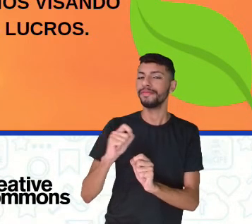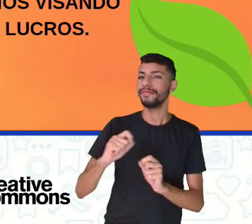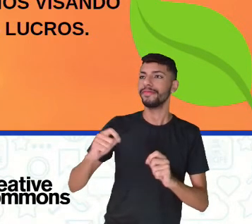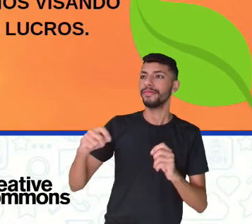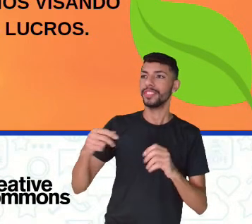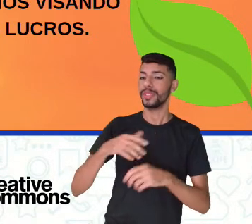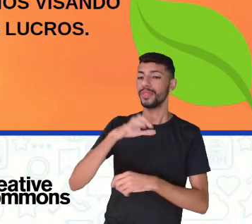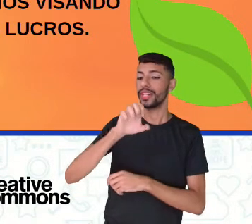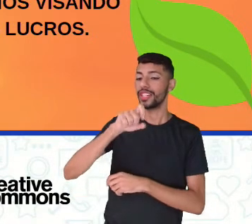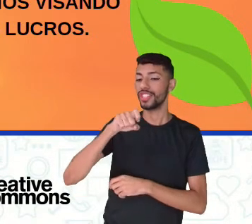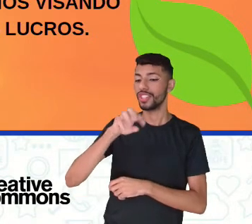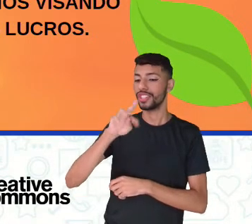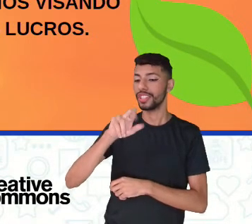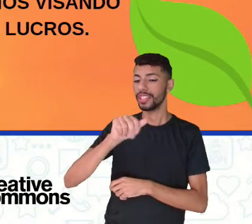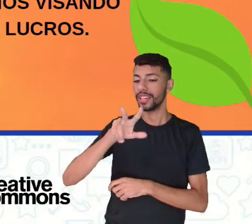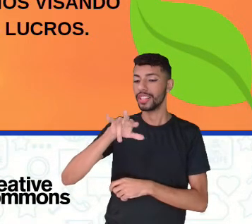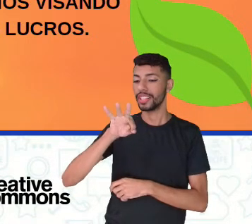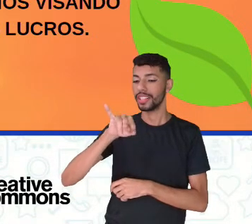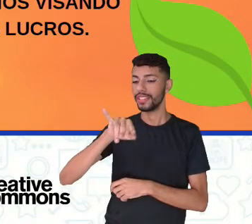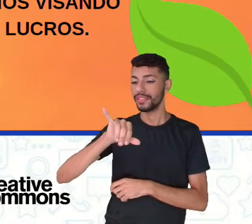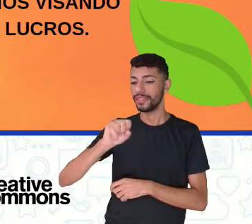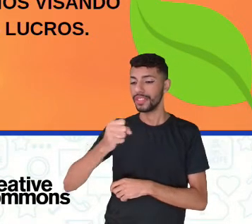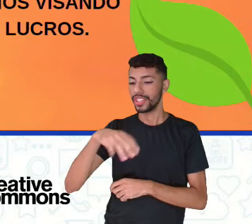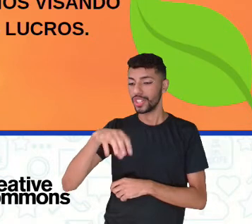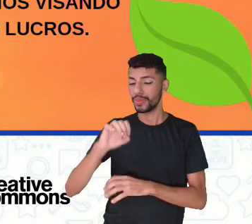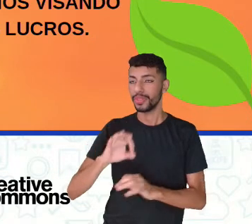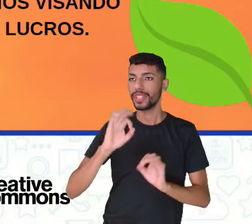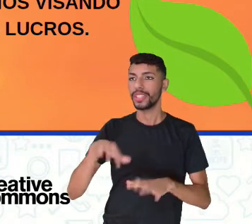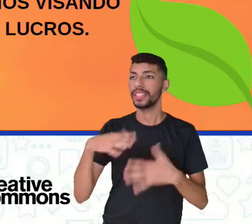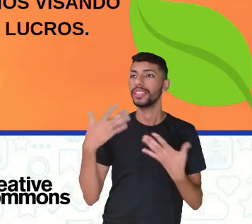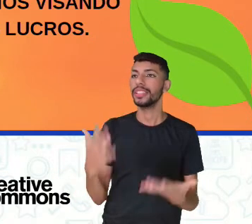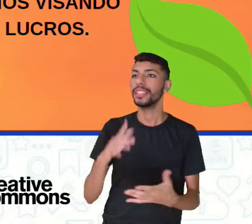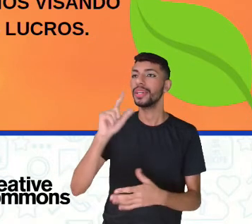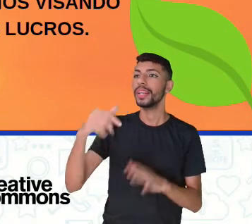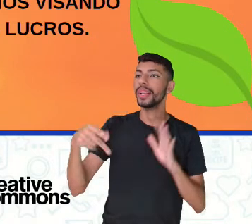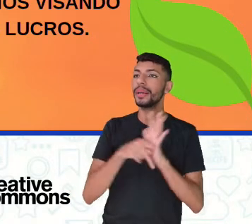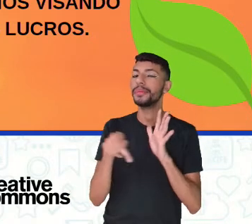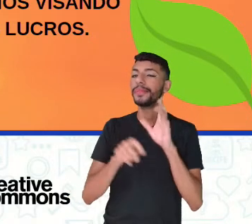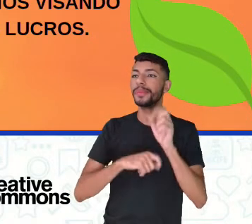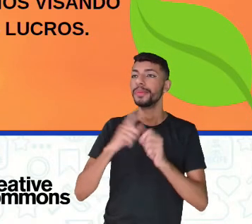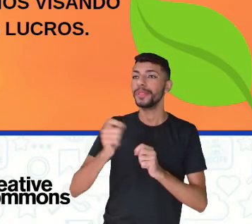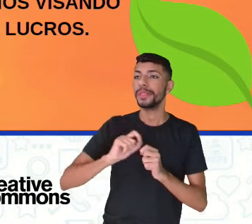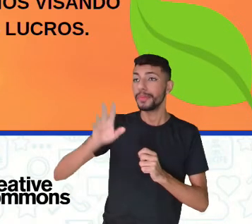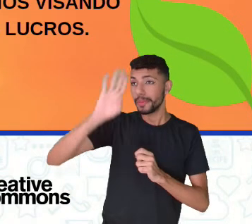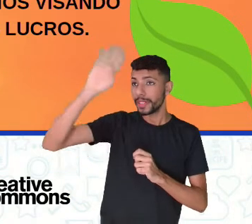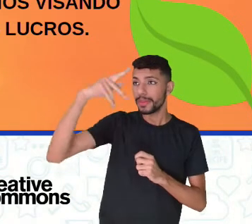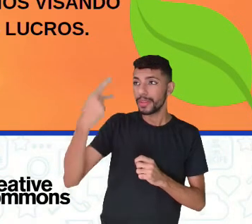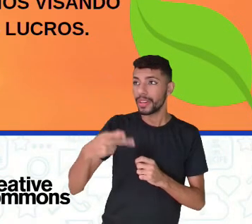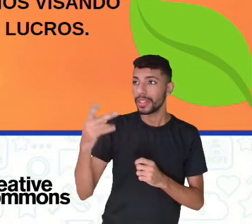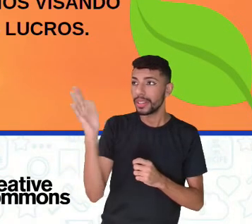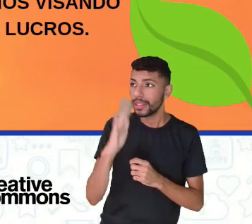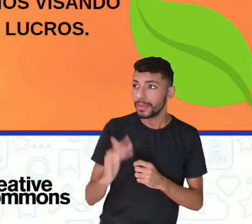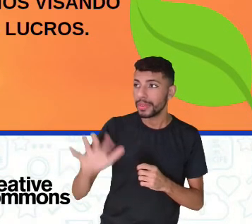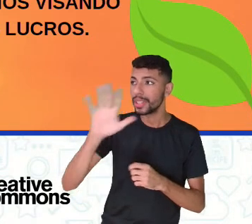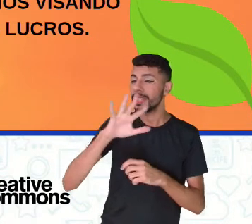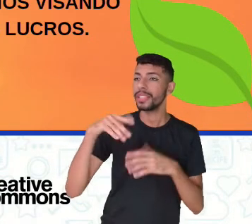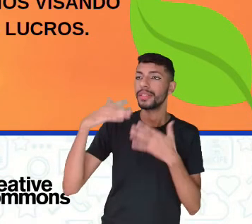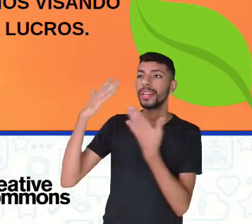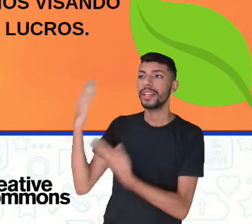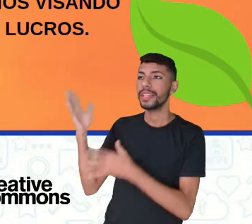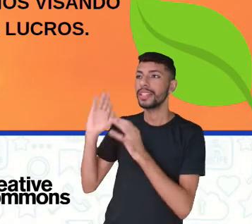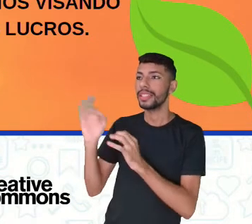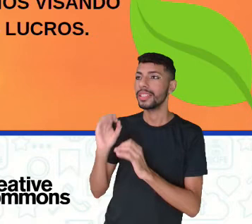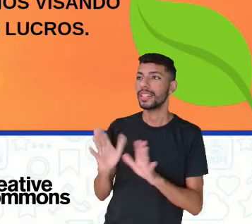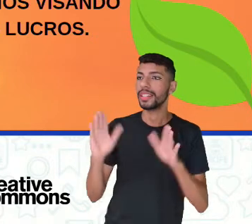extrativismo. Então o Brasil, né, a atividade pioneira no Brasil é justamente essa, que está voltado ao